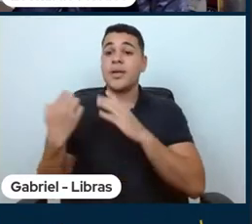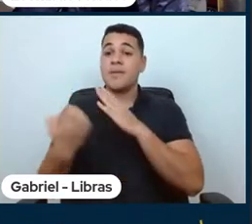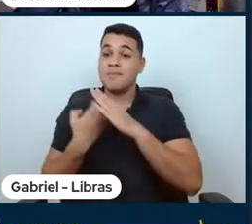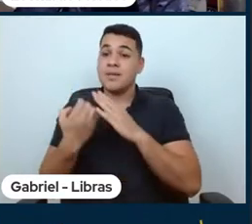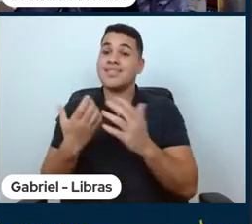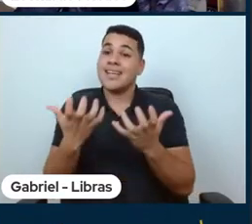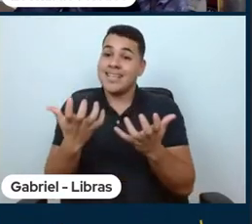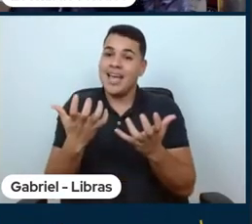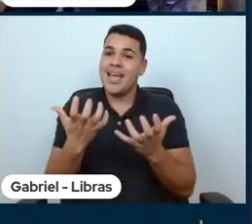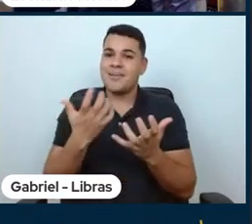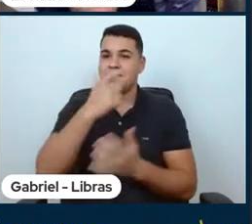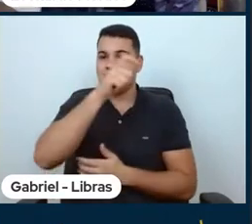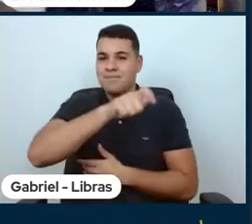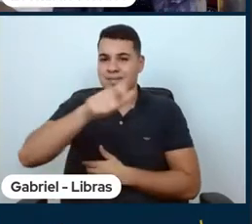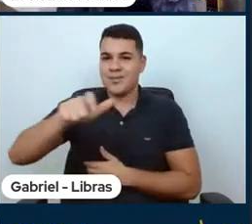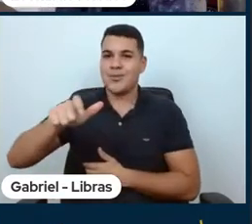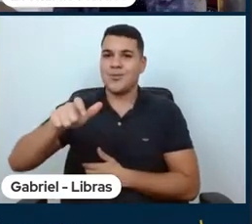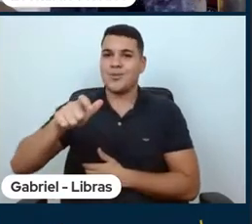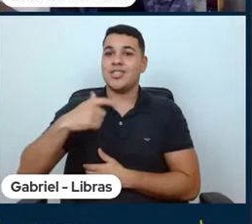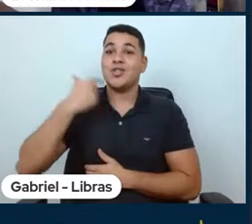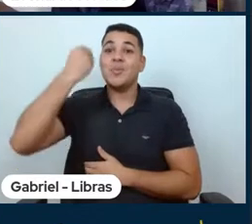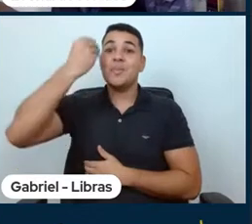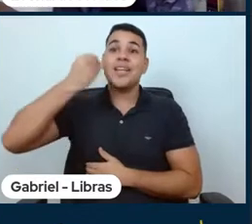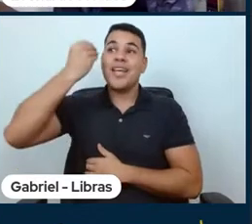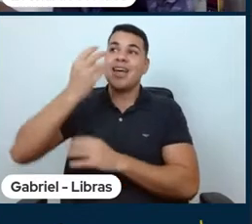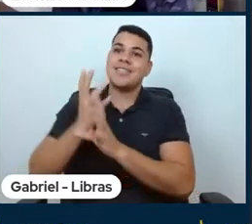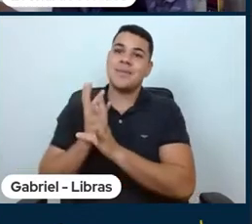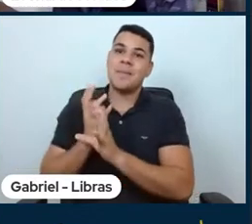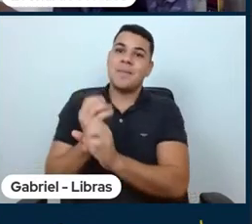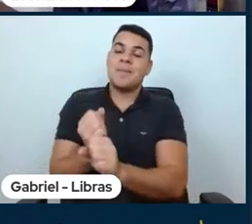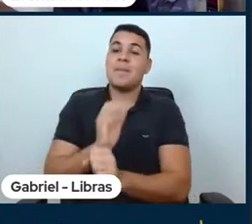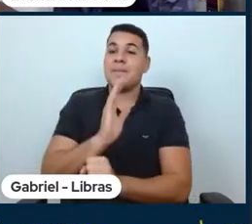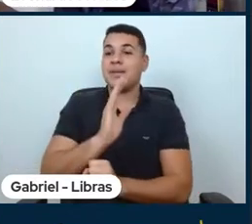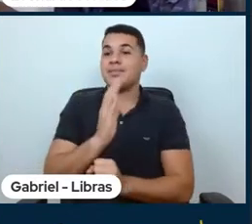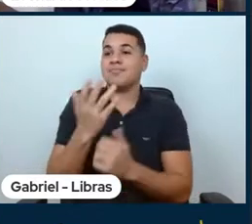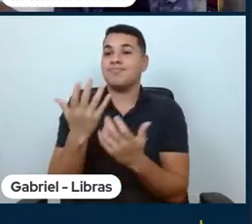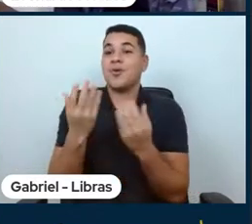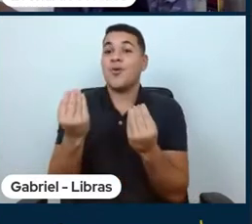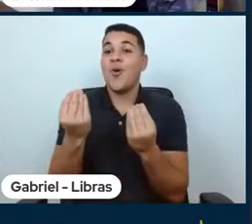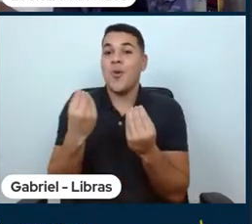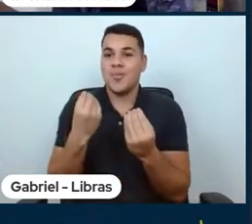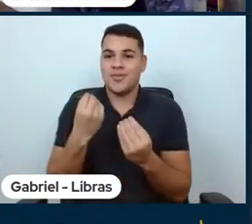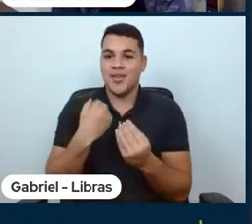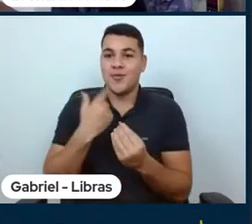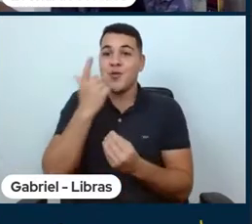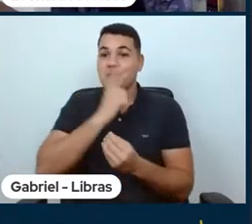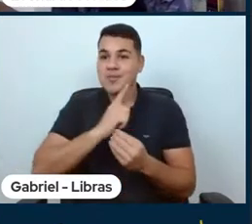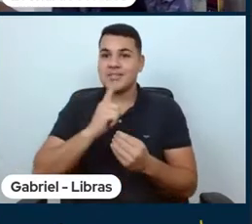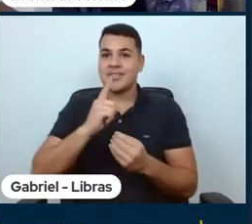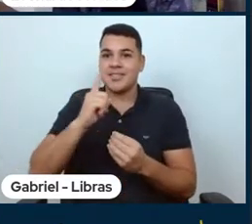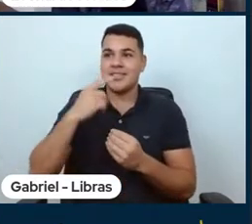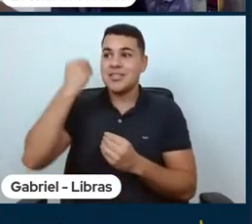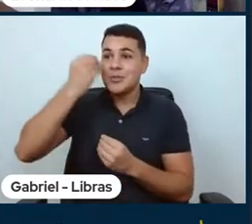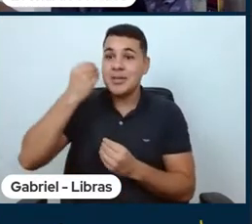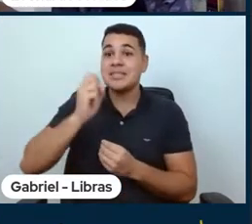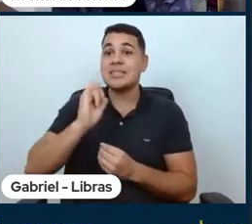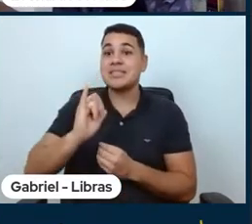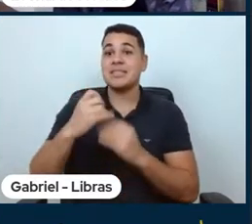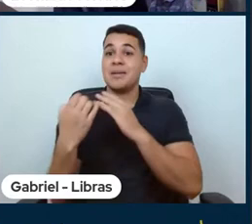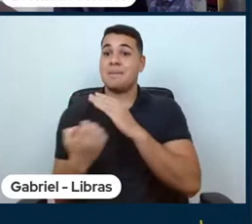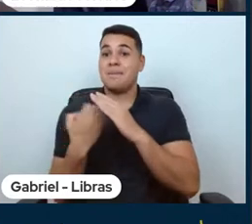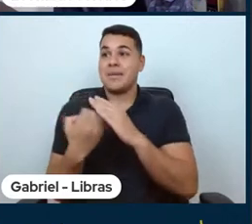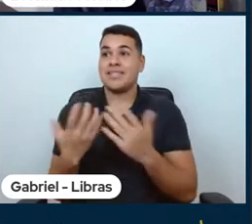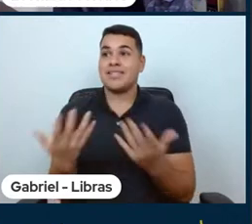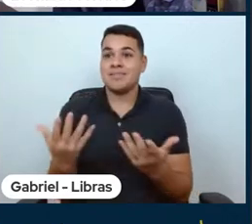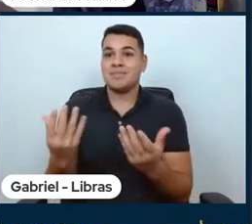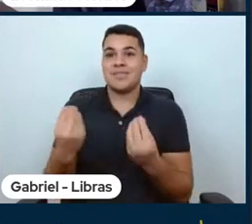é muito difícil você entrar no mercado de trabalho de primeira, né? Então, aí, nas entrevistas, você tem que saber vender o seu peixe,